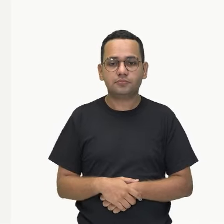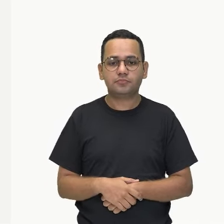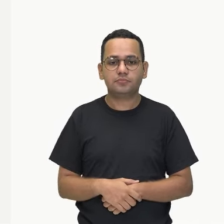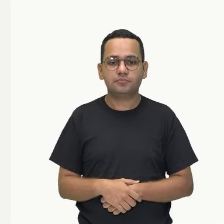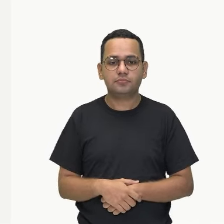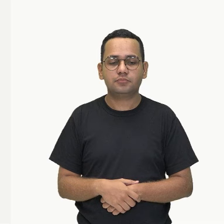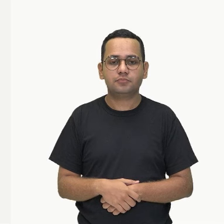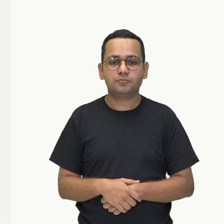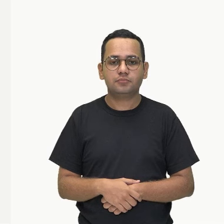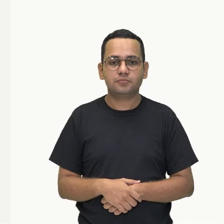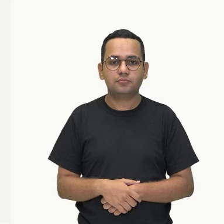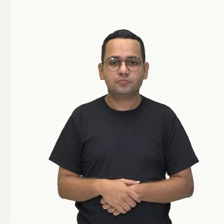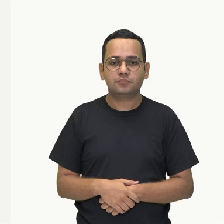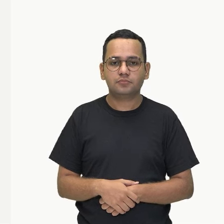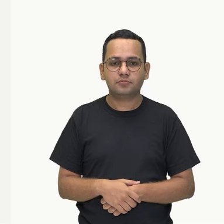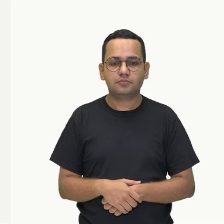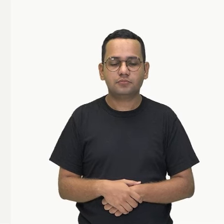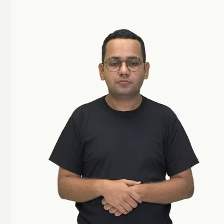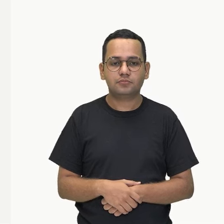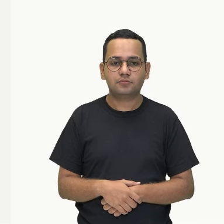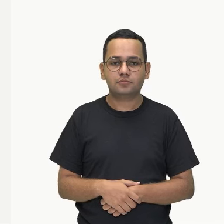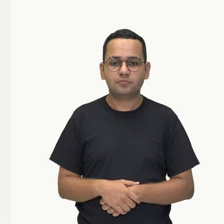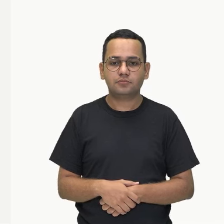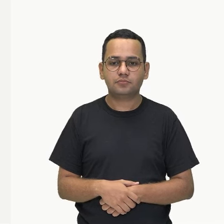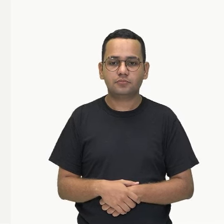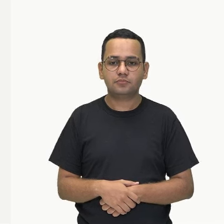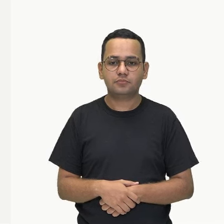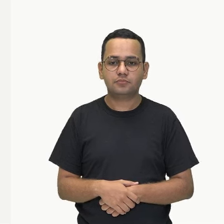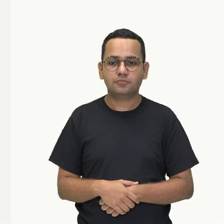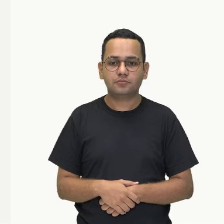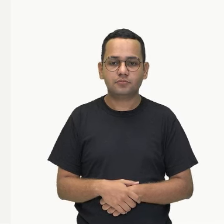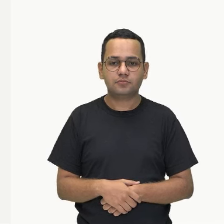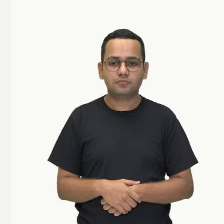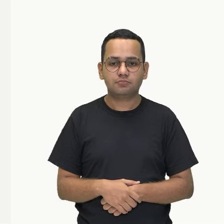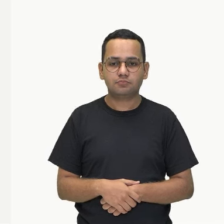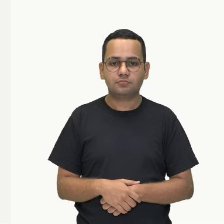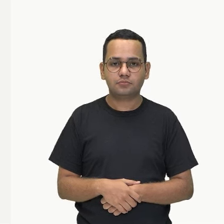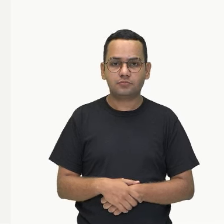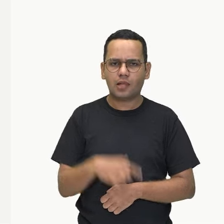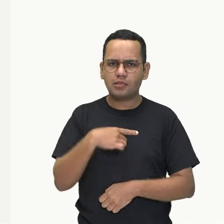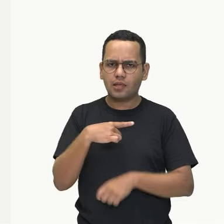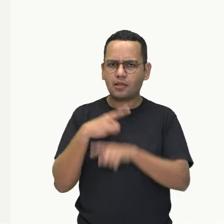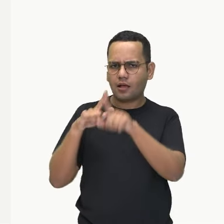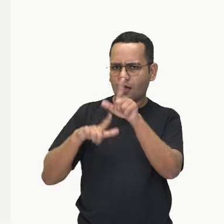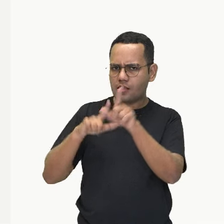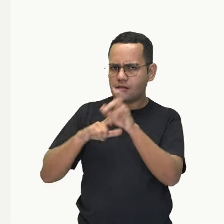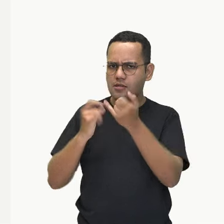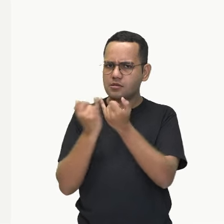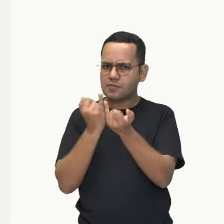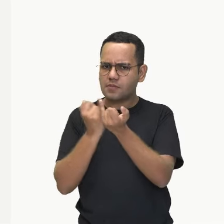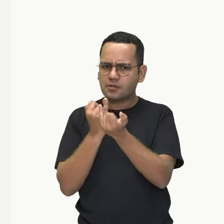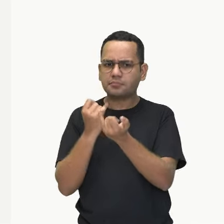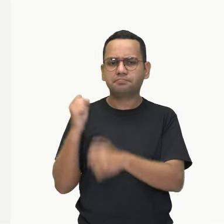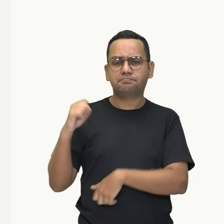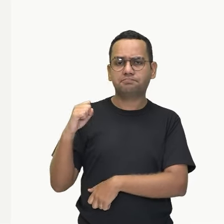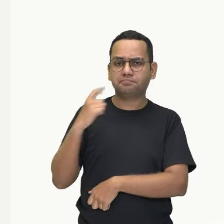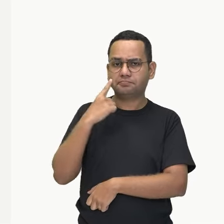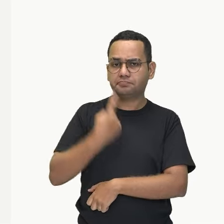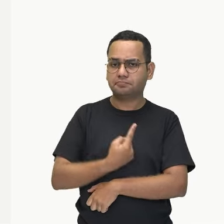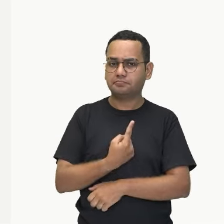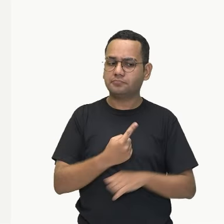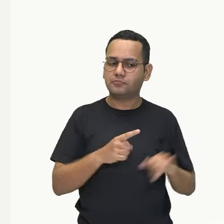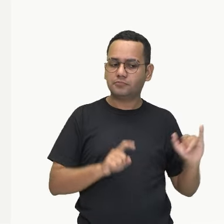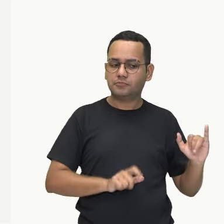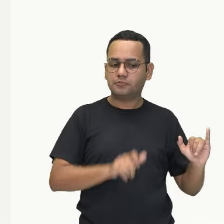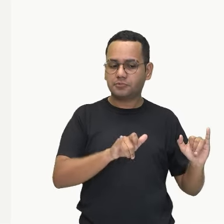Vamos observar. Eles possuem a mesma variável? Sim, é y, tanto um